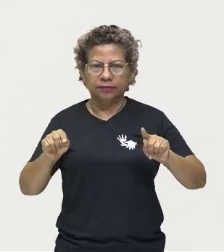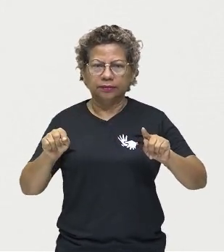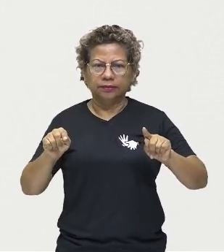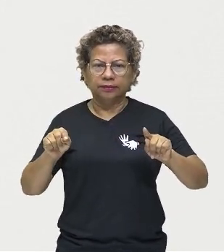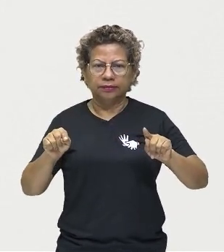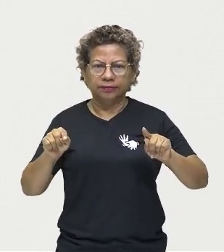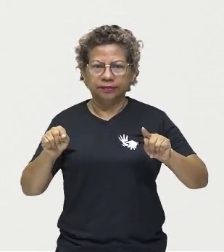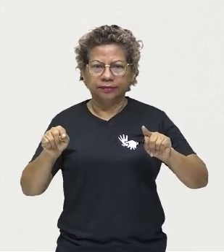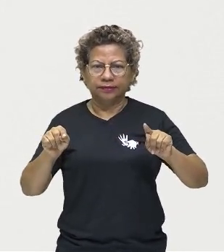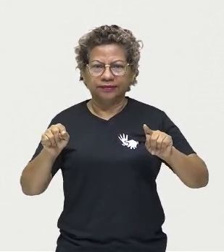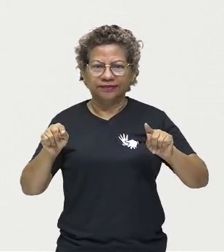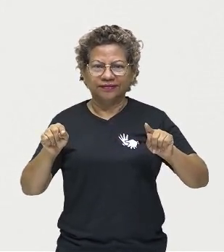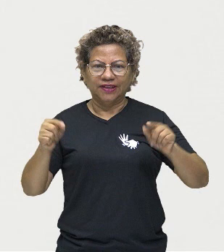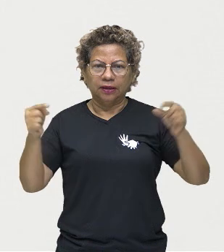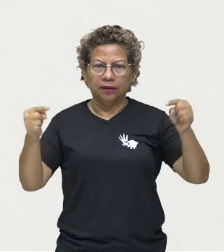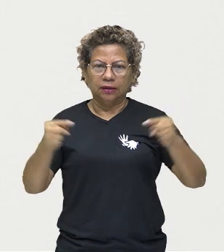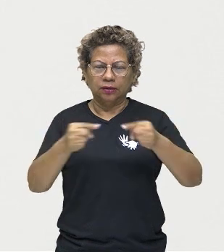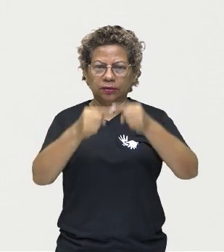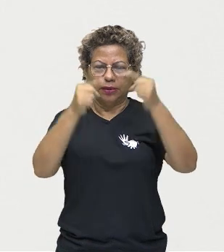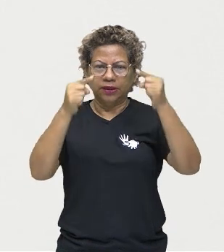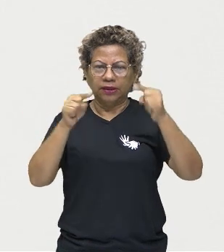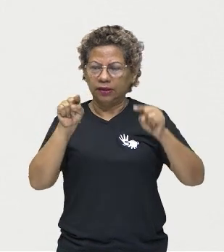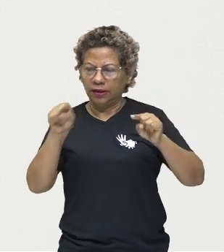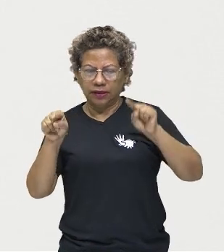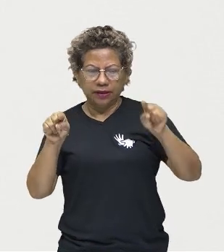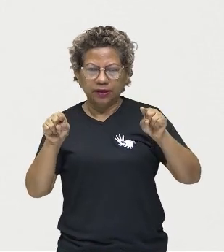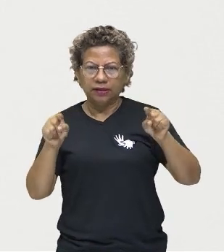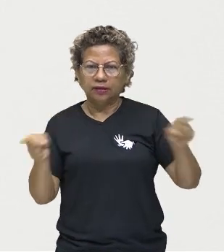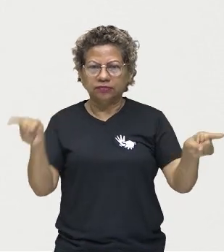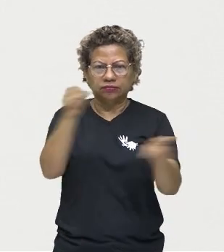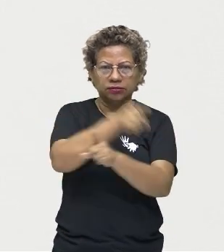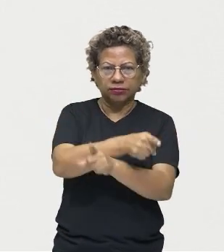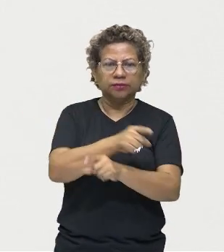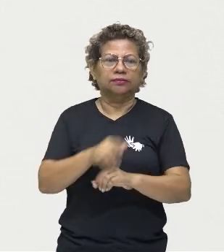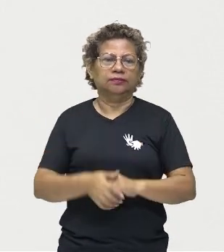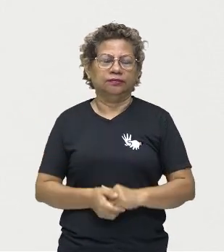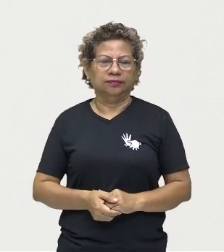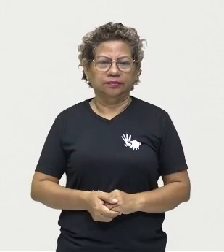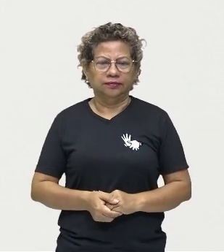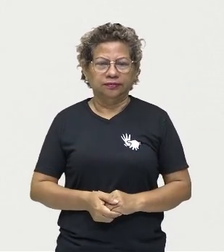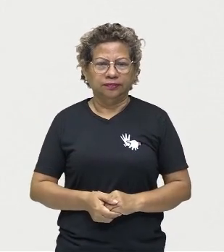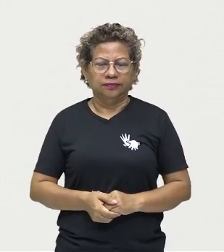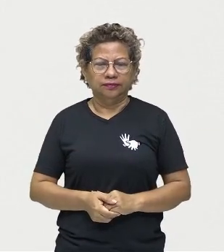um lado do triângulo com o vértice oposto. Então, ó,